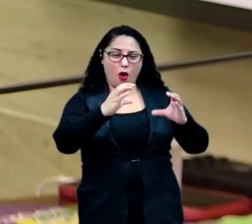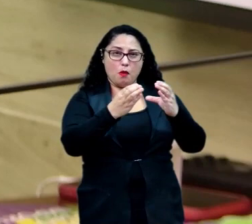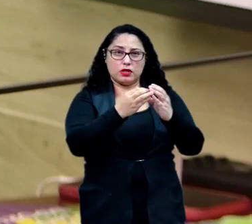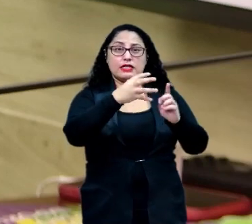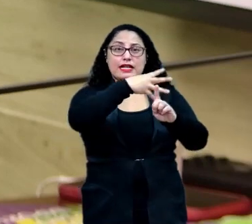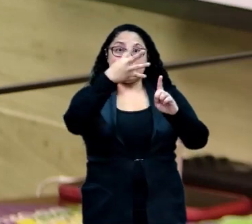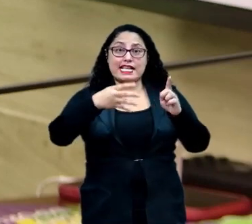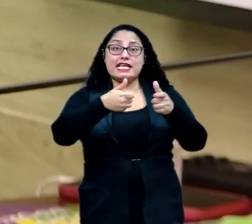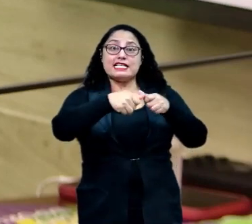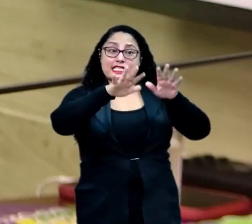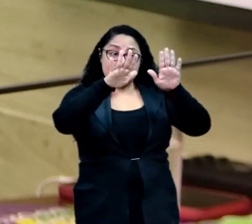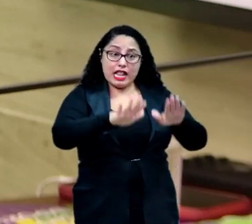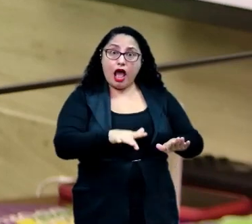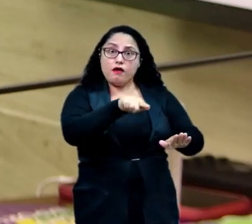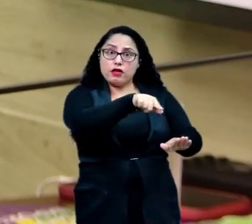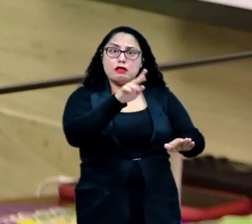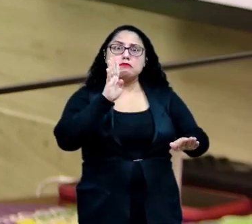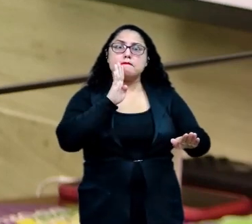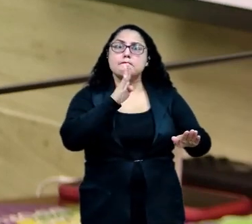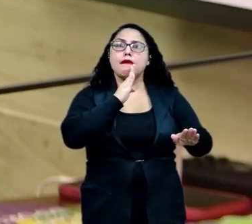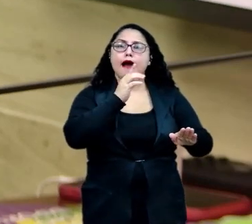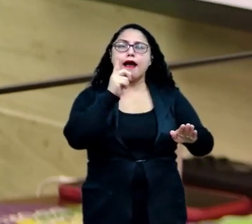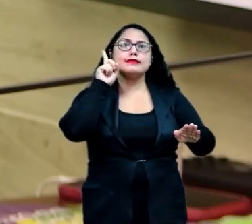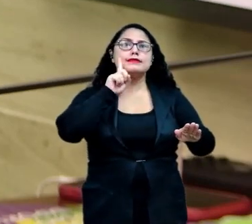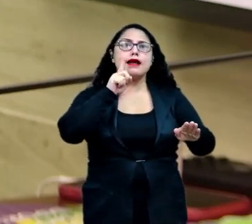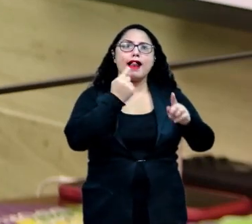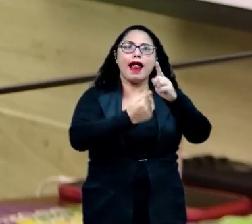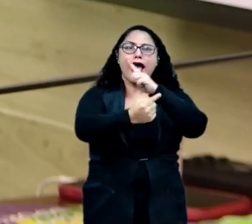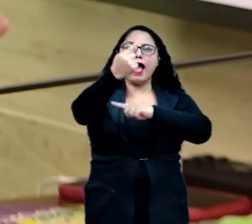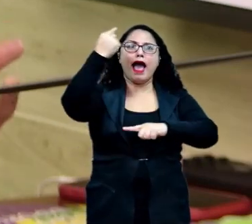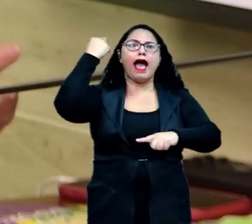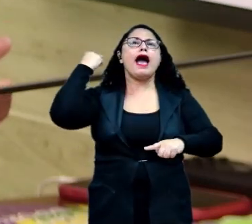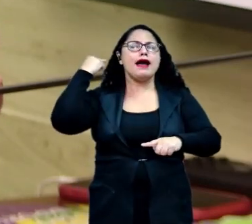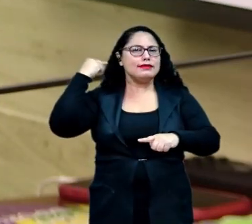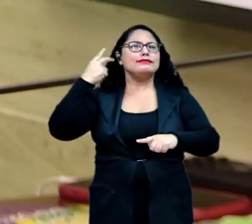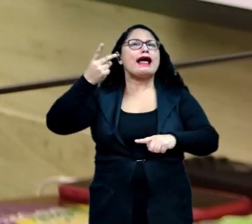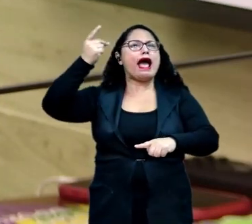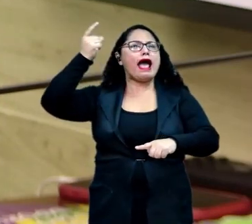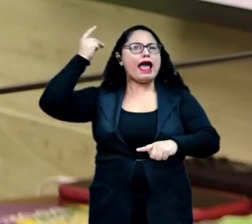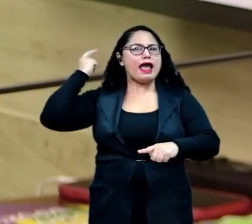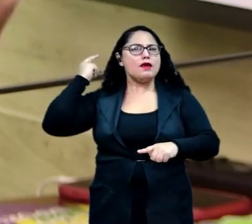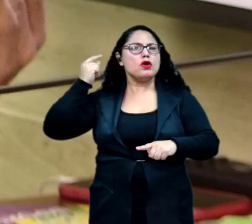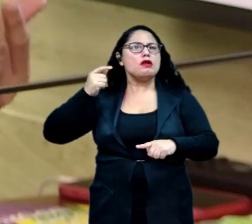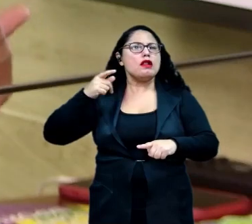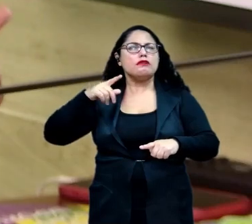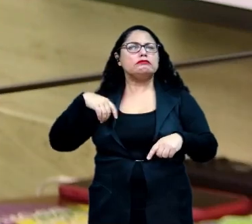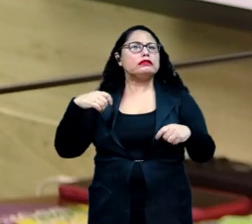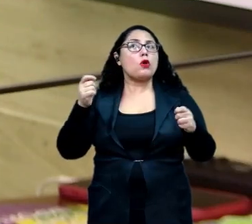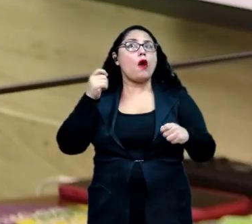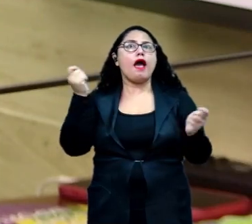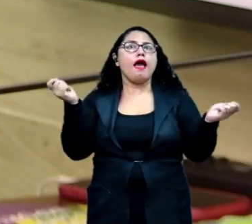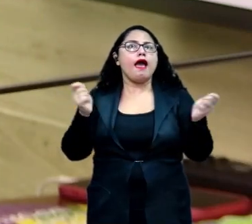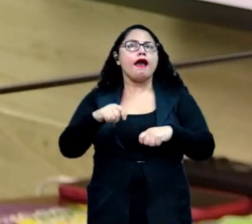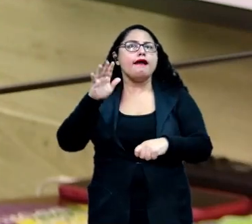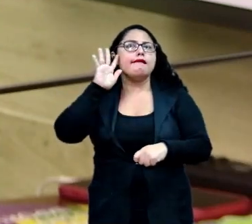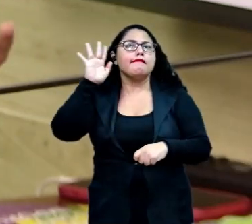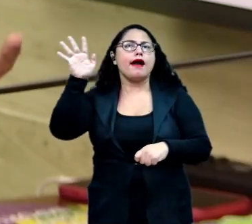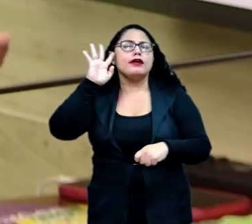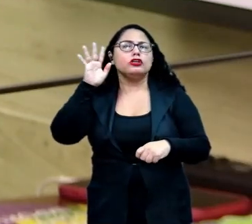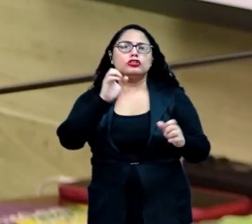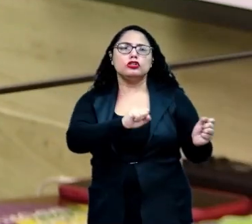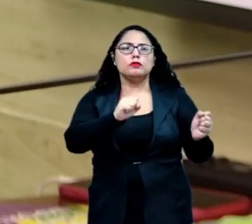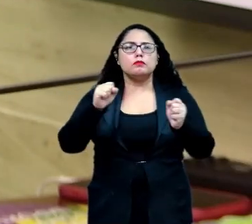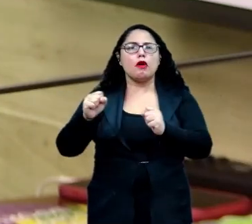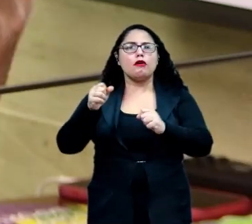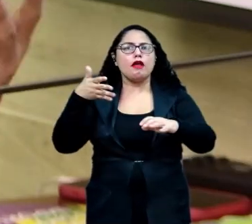LGBT estava nesse bar. Na época, não era possível imaginar que a gente